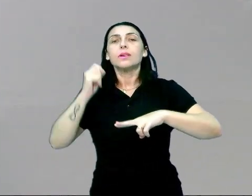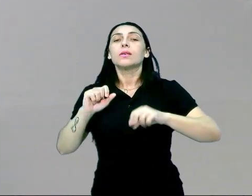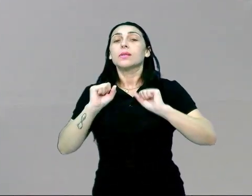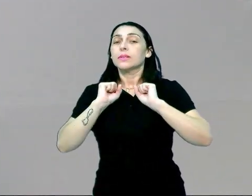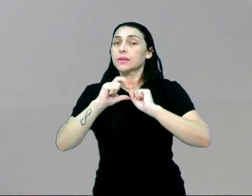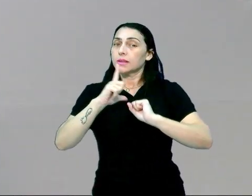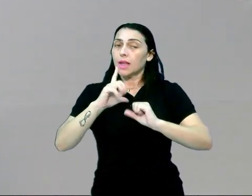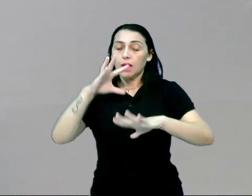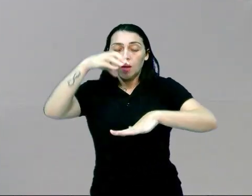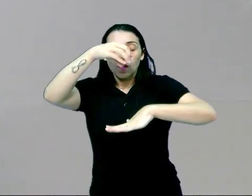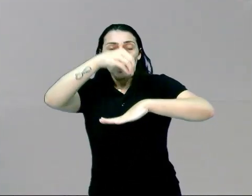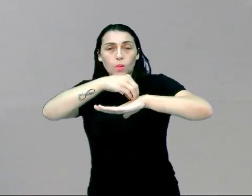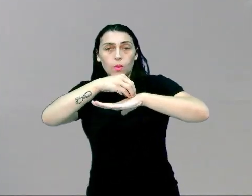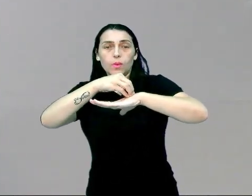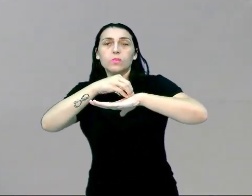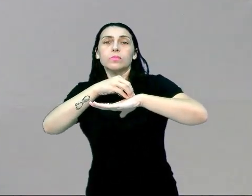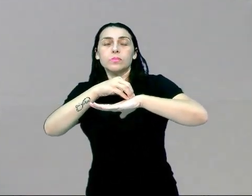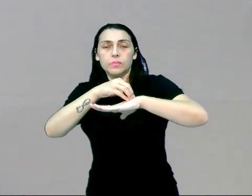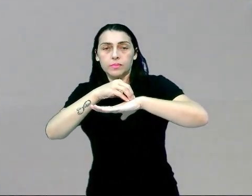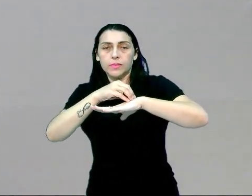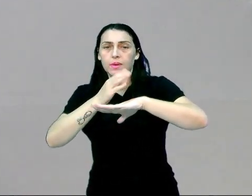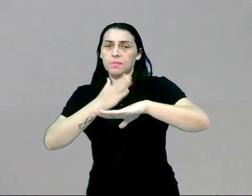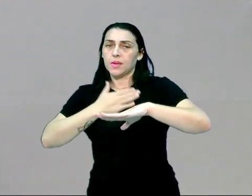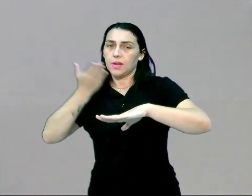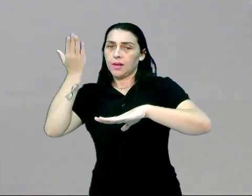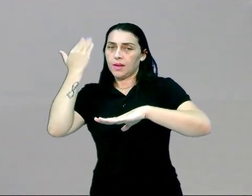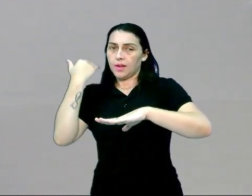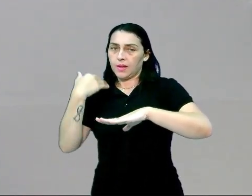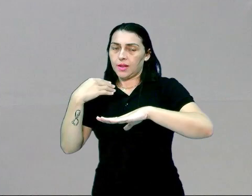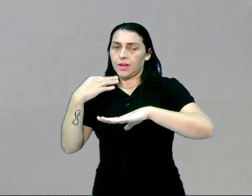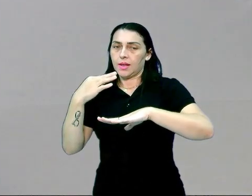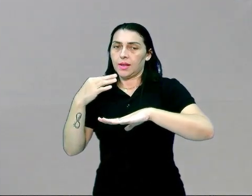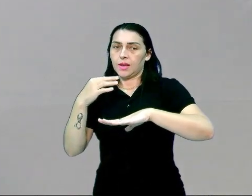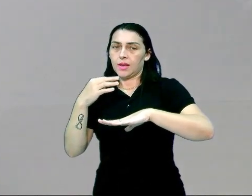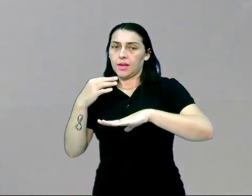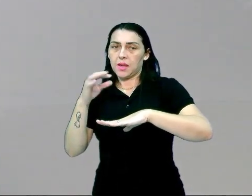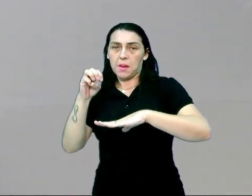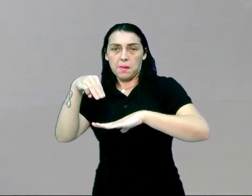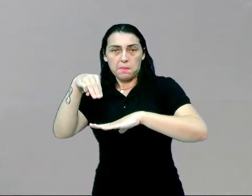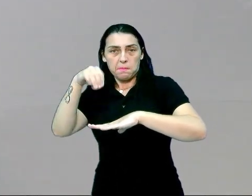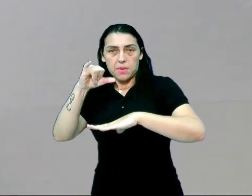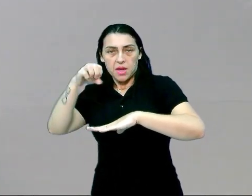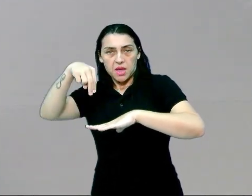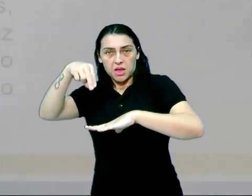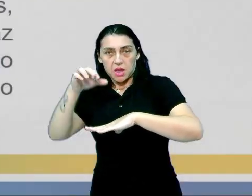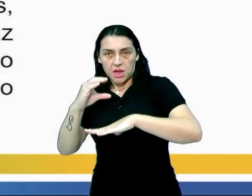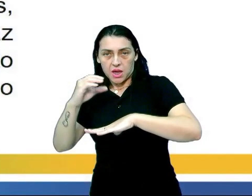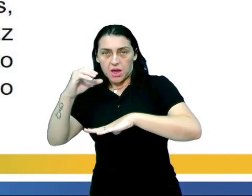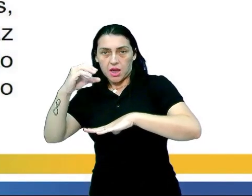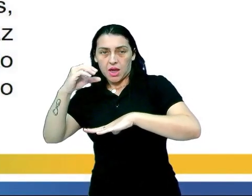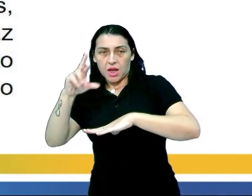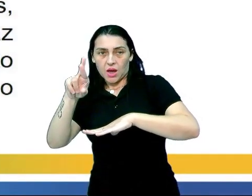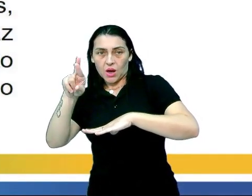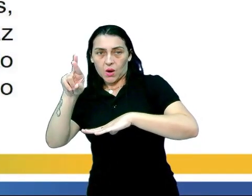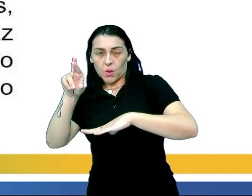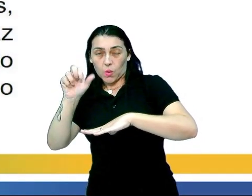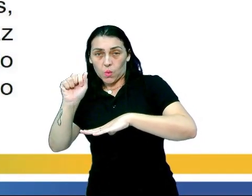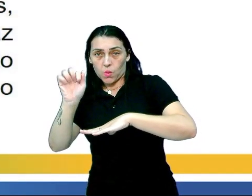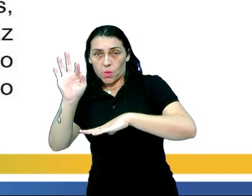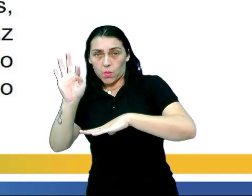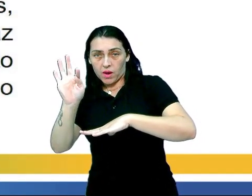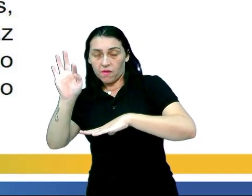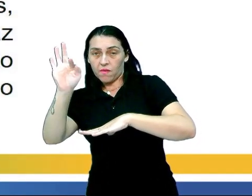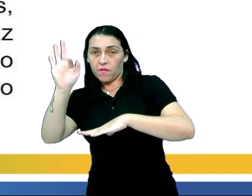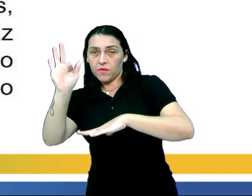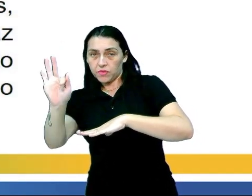você tem que encaixar uma peça. Na minha época se chamava Tetris, vocês chamam de Minecraft e tá tudo bem. E aí no comando tem lá a